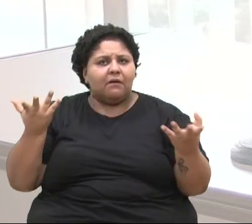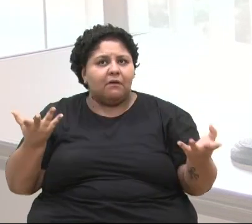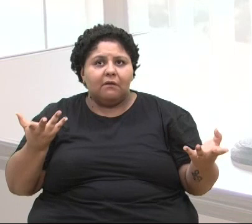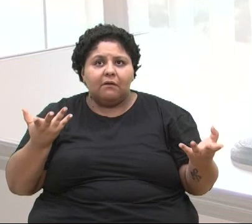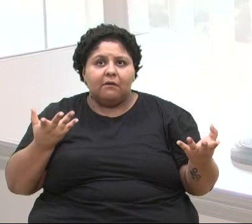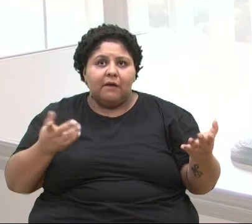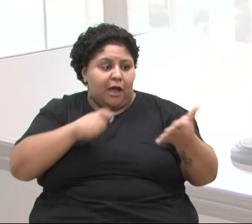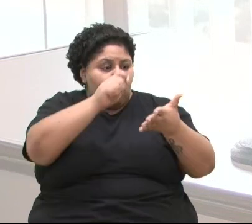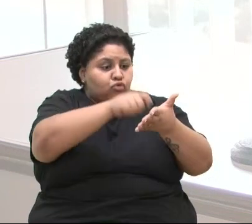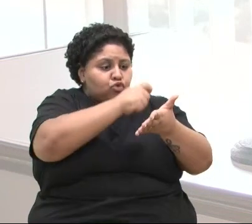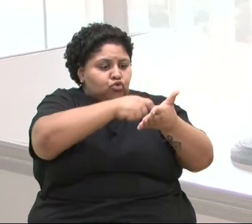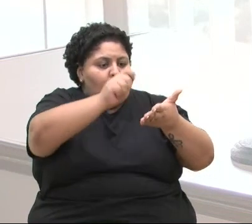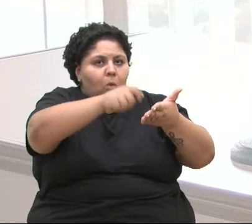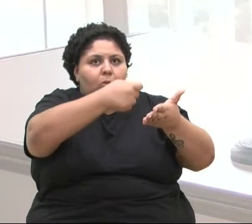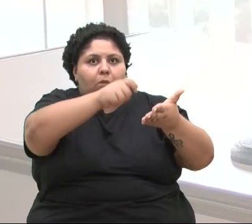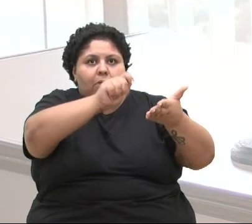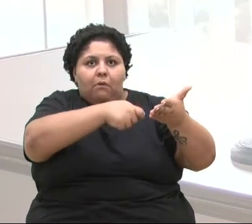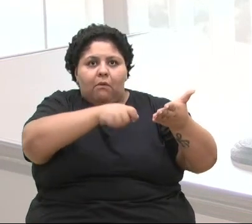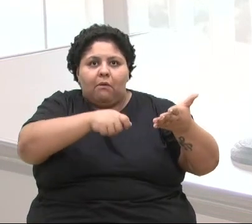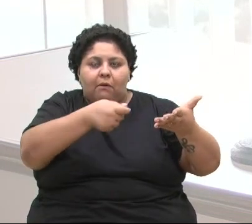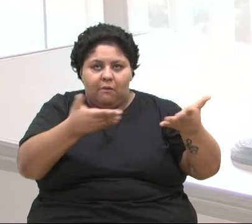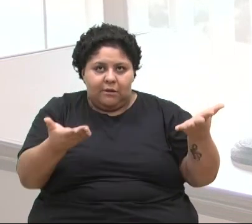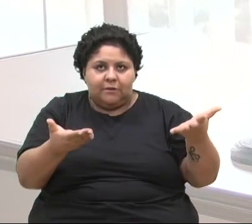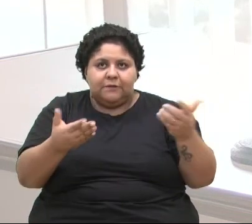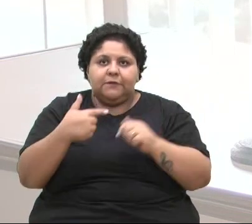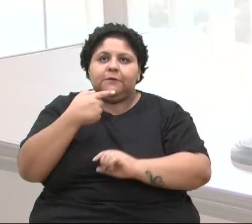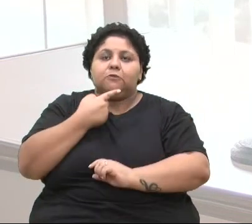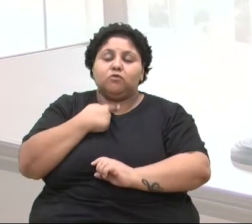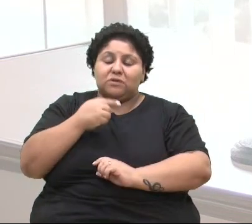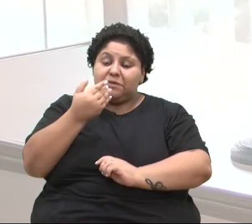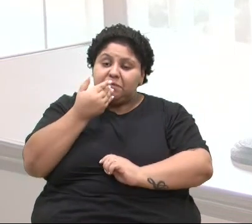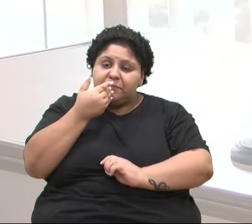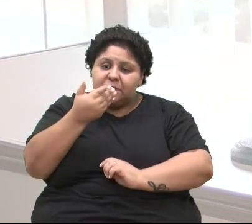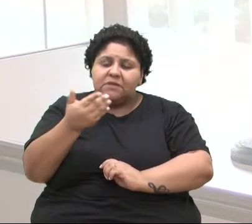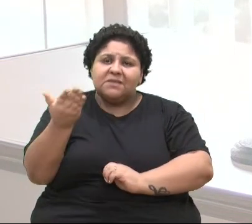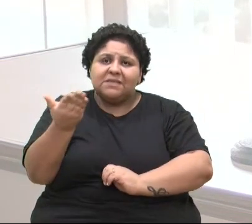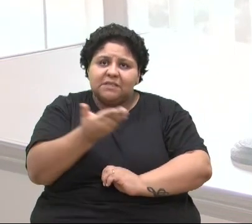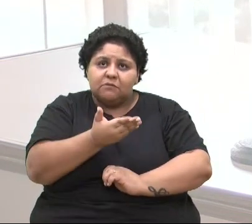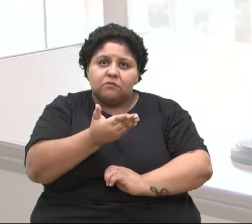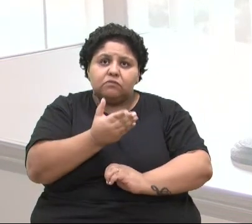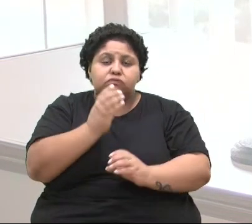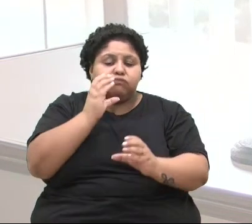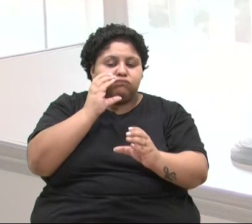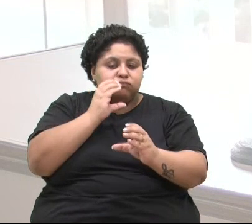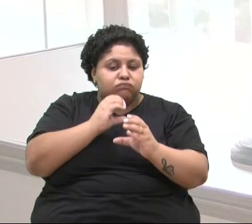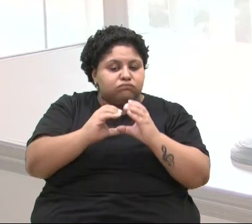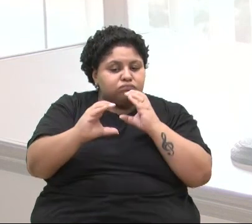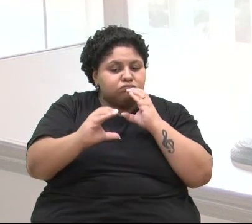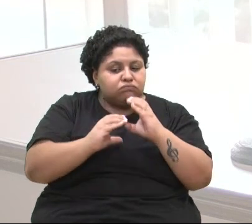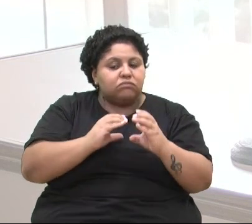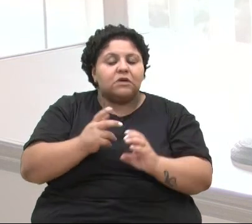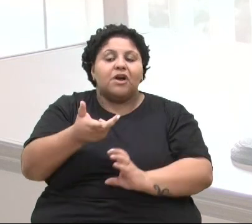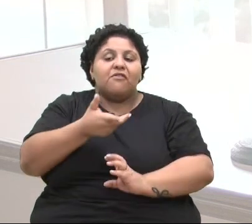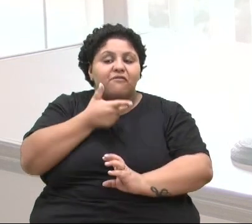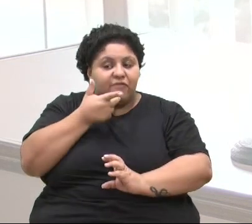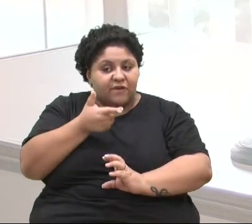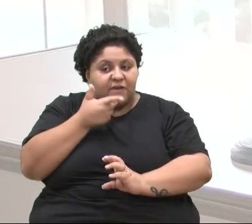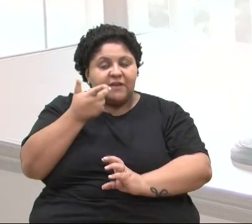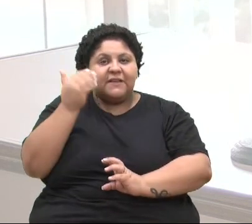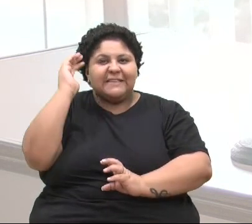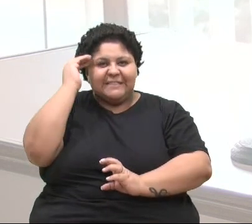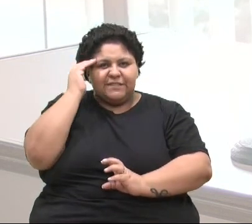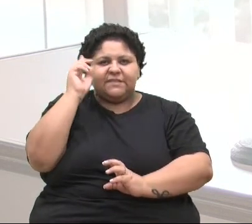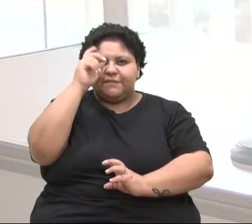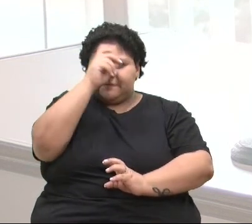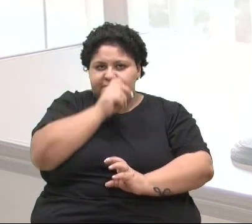jogo. Mas eu gostaria de pedir, se a senhora pudesse, que a comunicação reforçasse isso. Eu sei que é